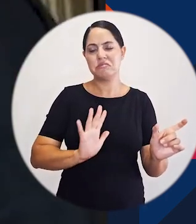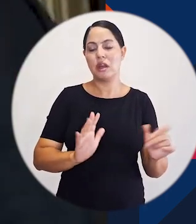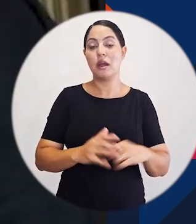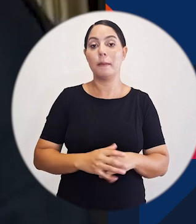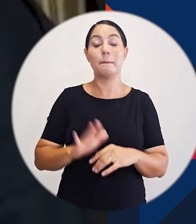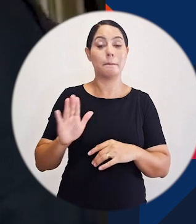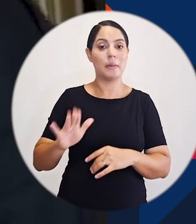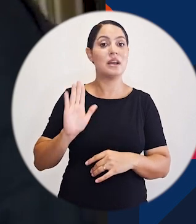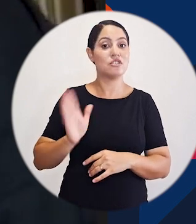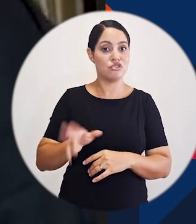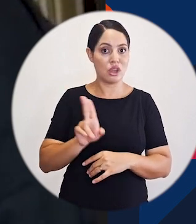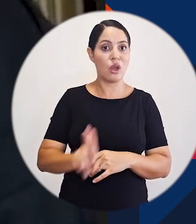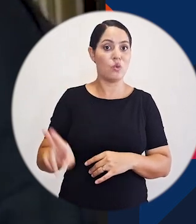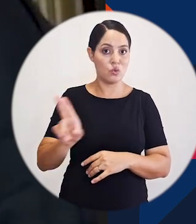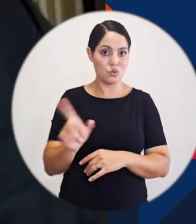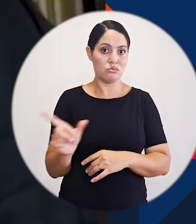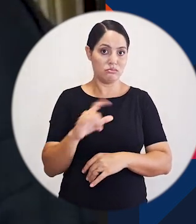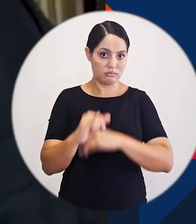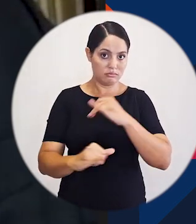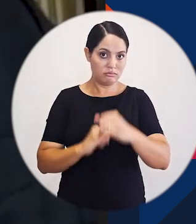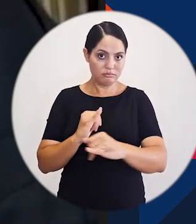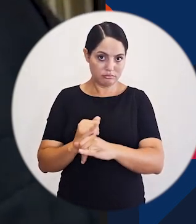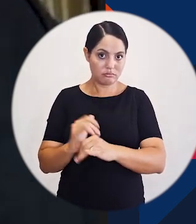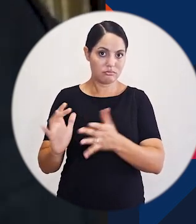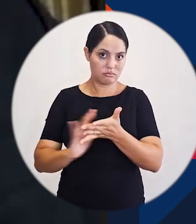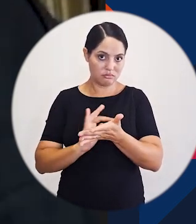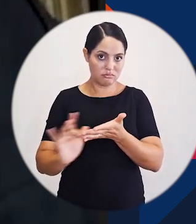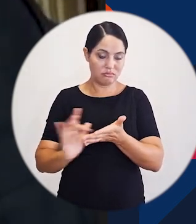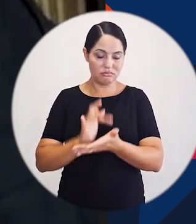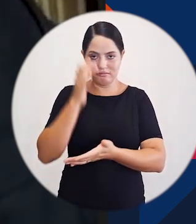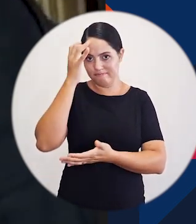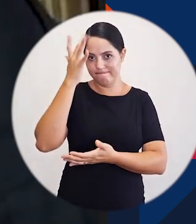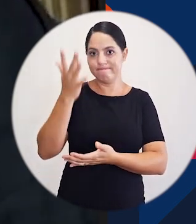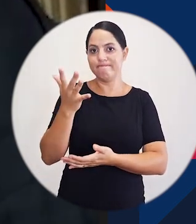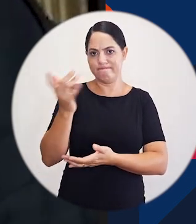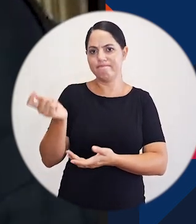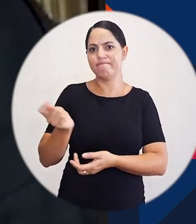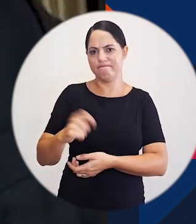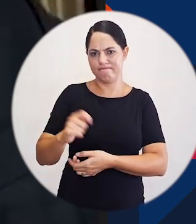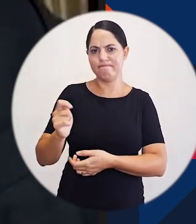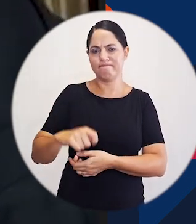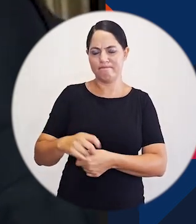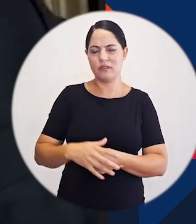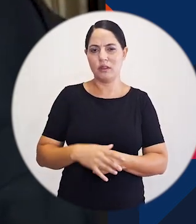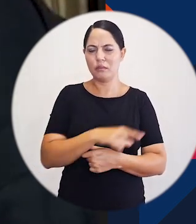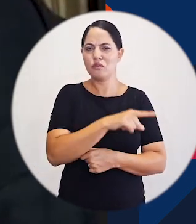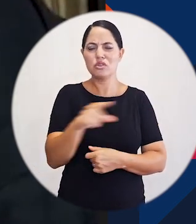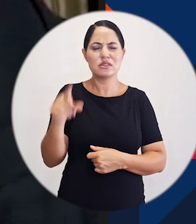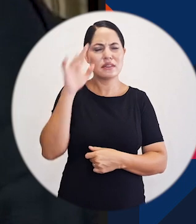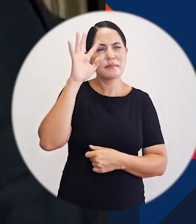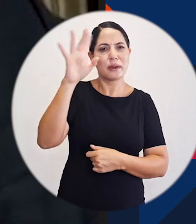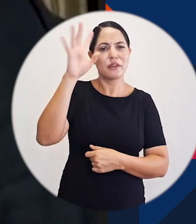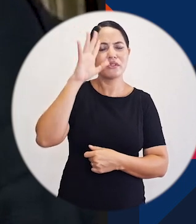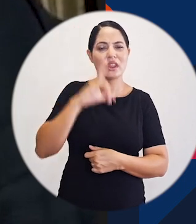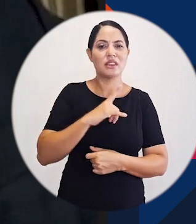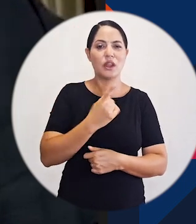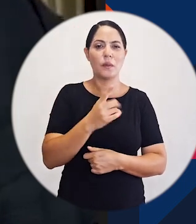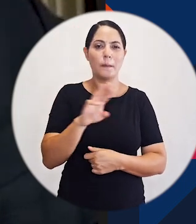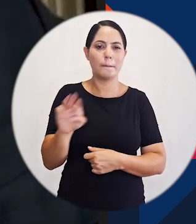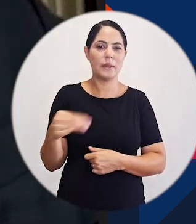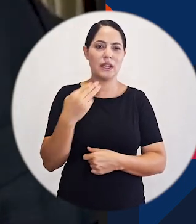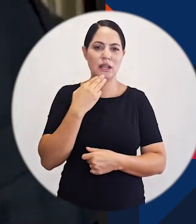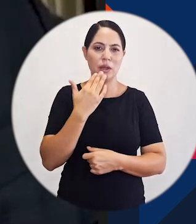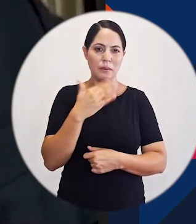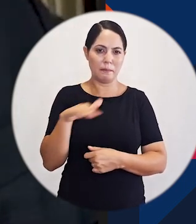Isso já está funcionando faz tempo. Só para que vocês tenham uma ideia, nós, de 1,5 milhão